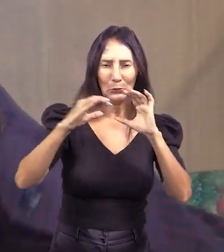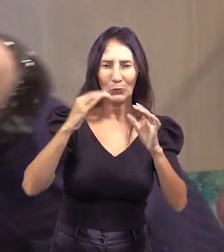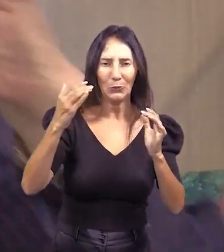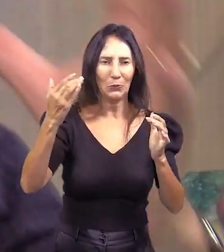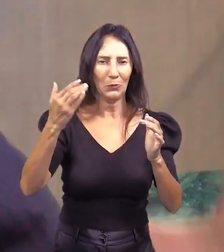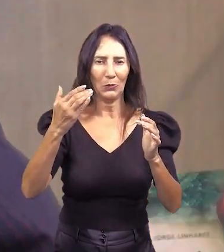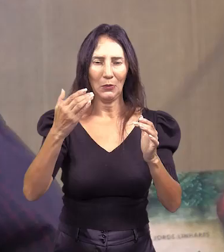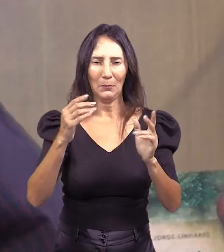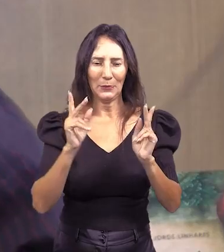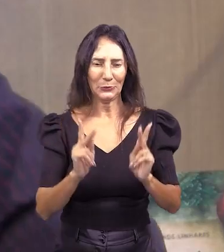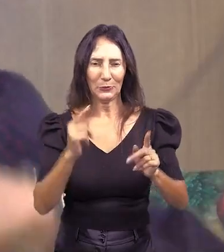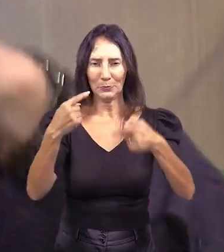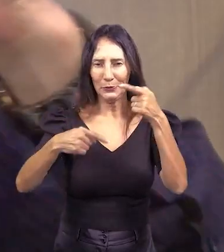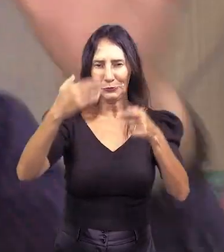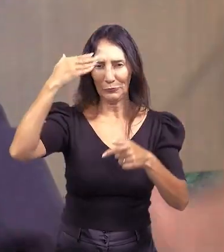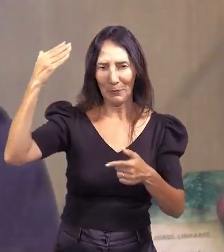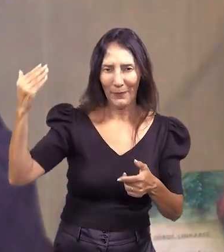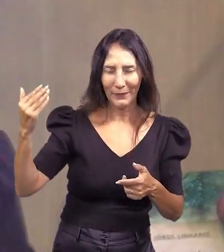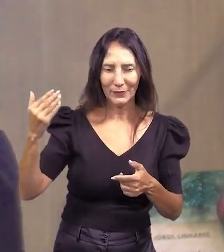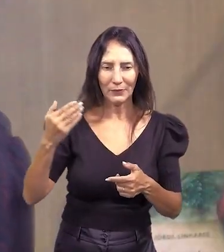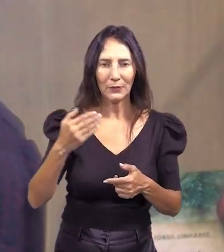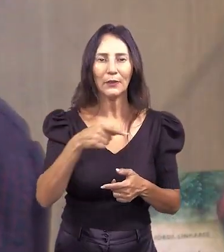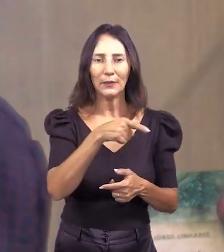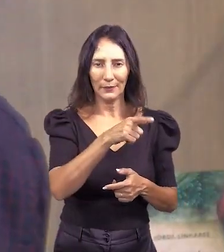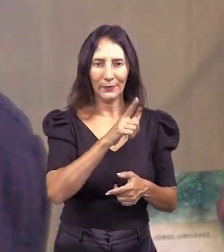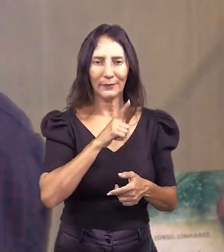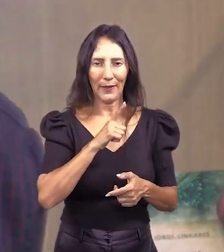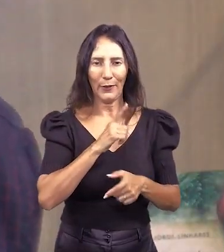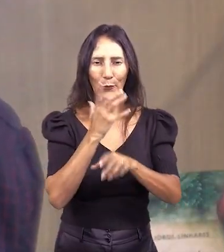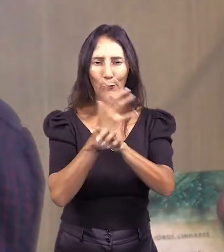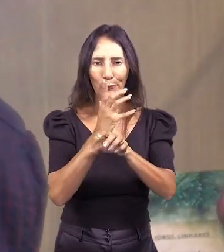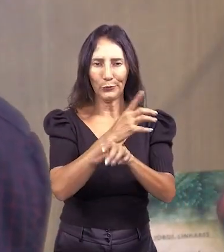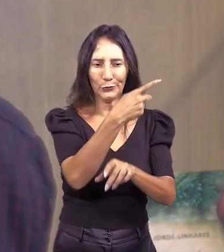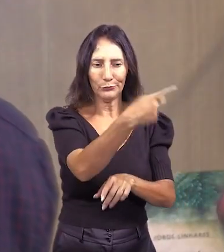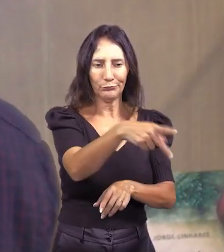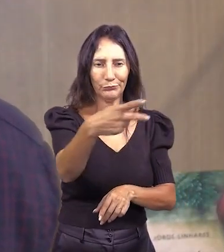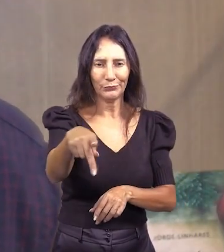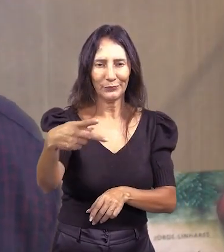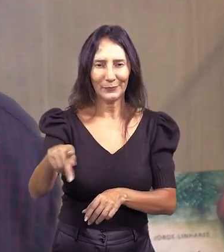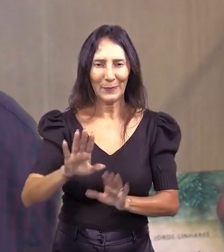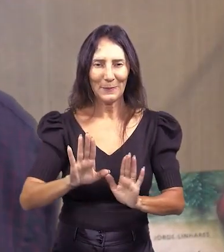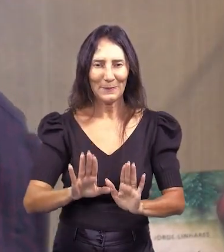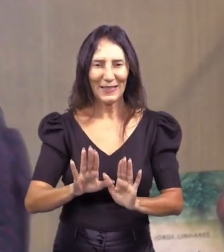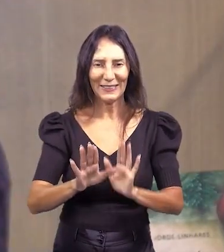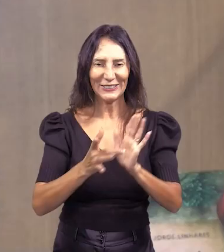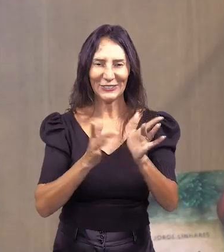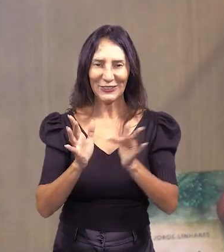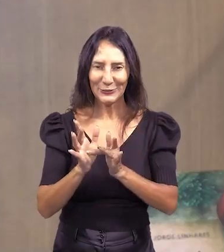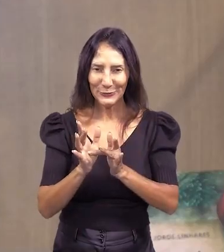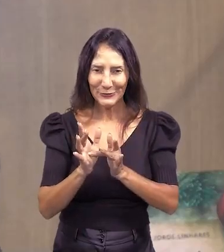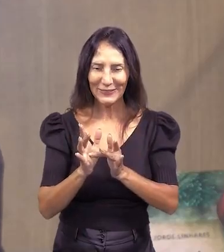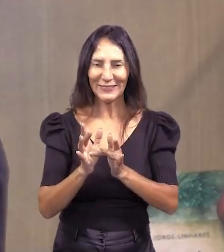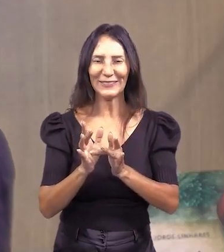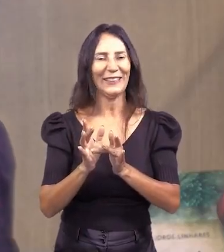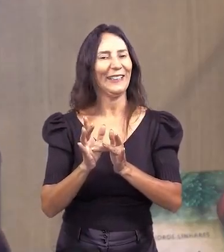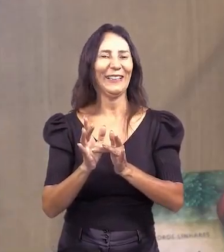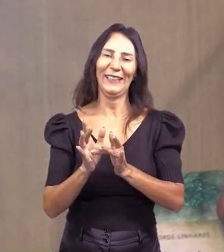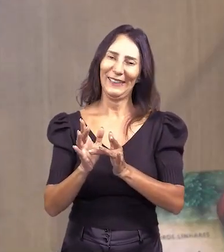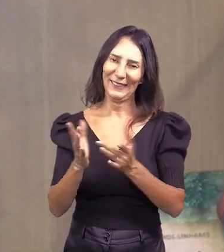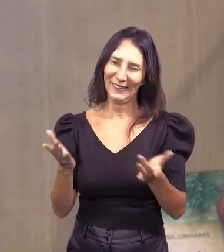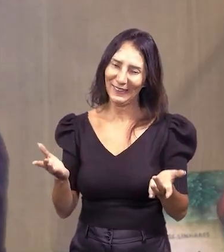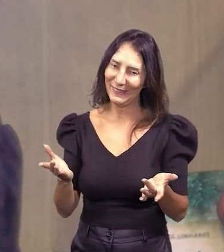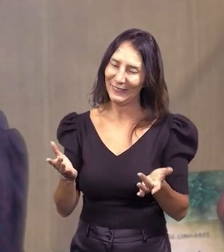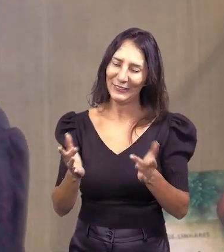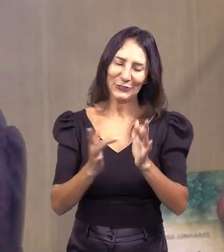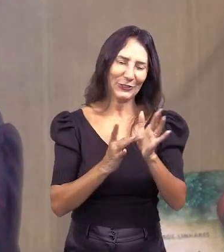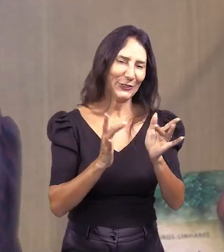grandes cantores, grandes políticos, estão lá os restos mortais deles. Mas do nosso Senhor Jesus